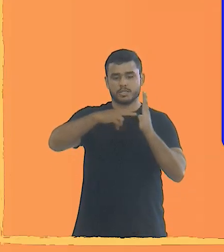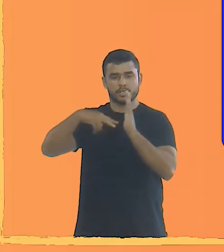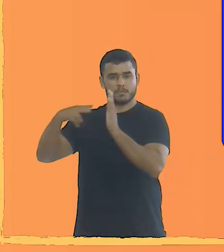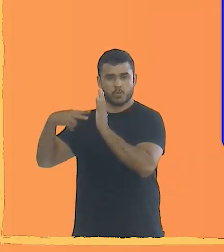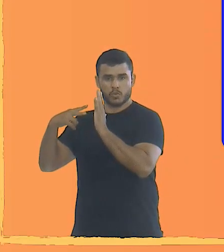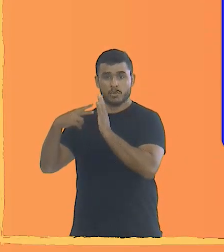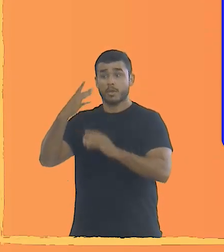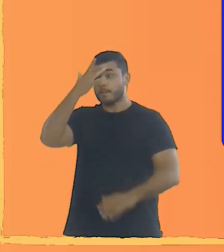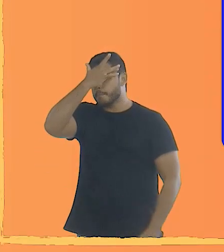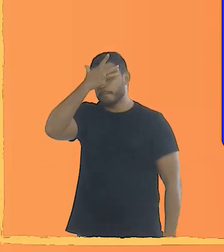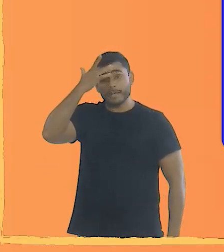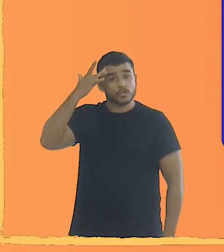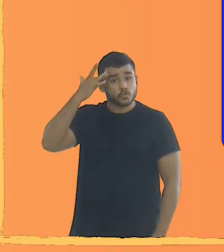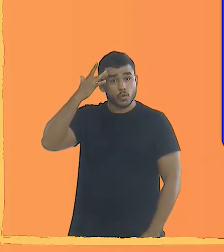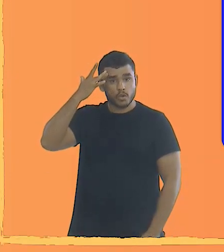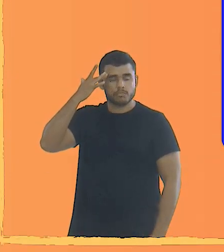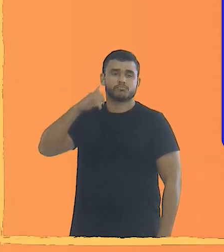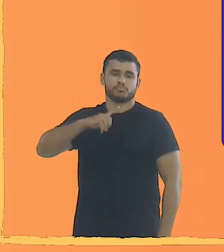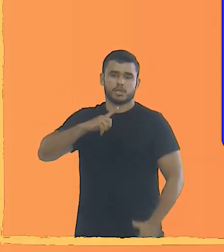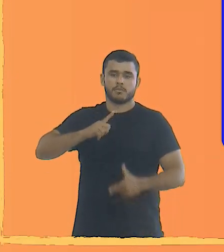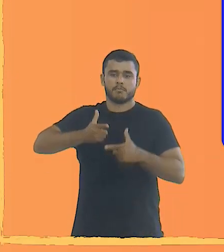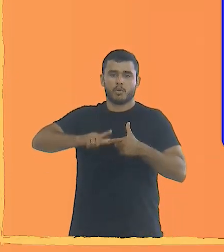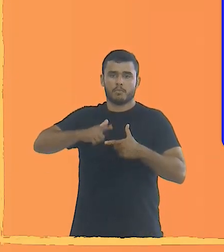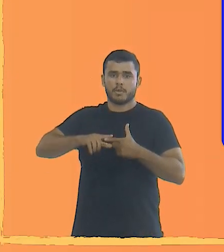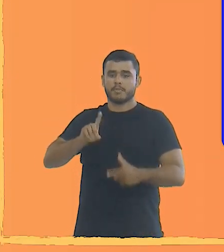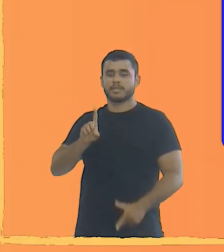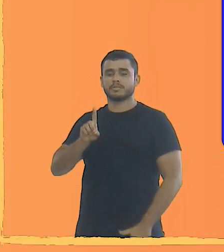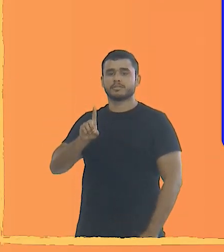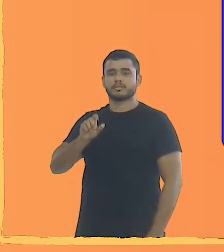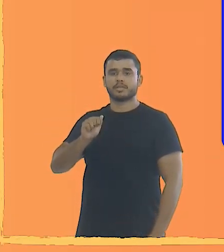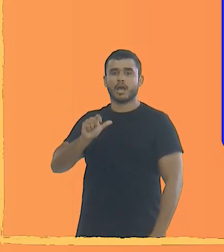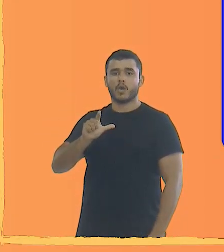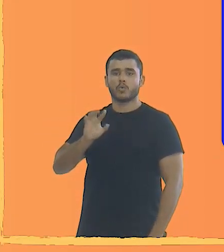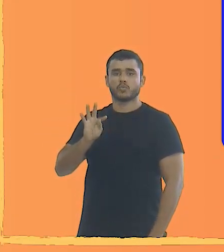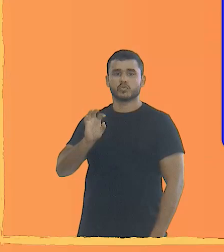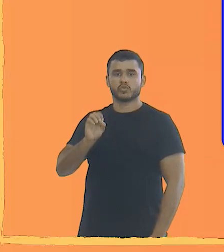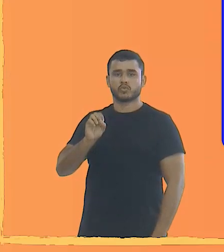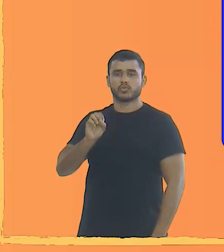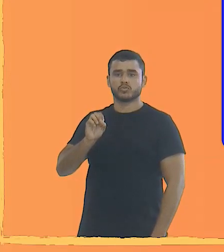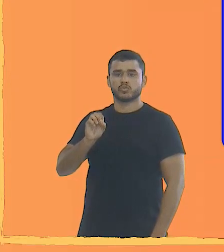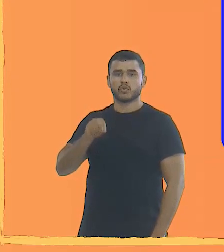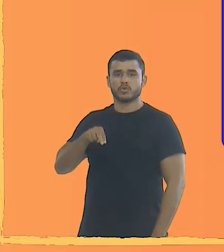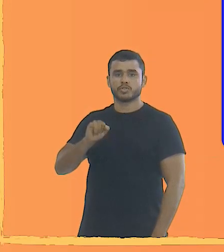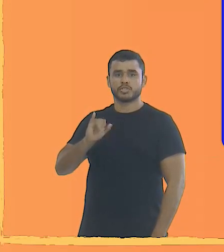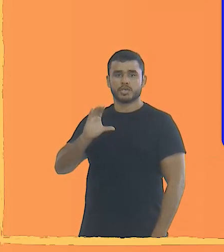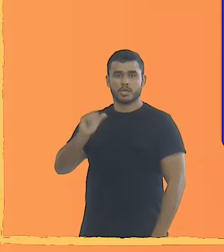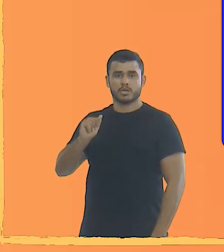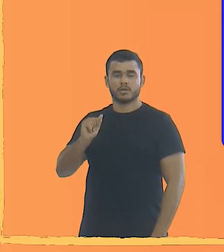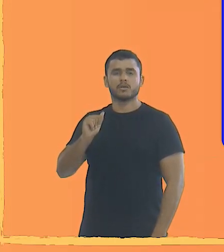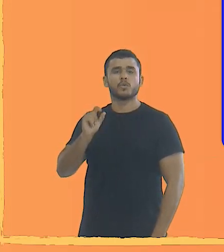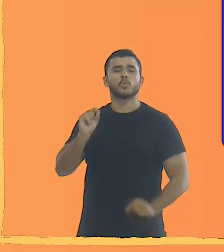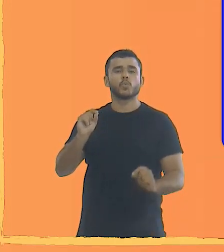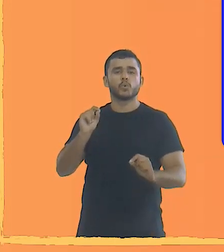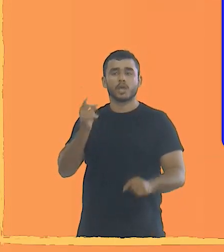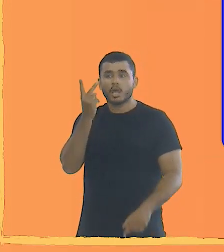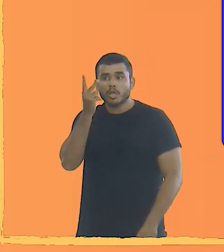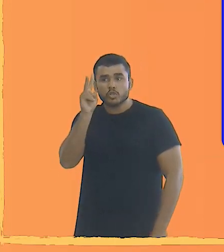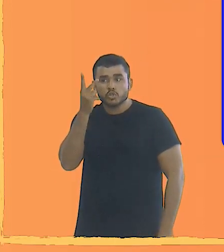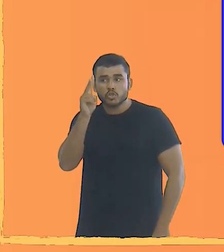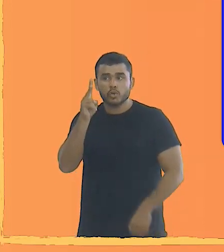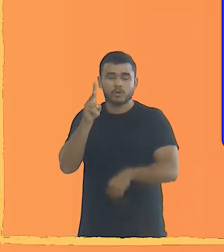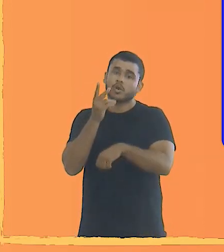vermelho. Essas são as cores primárias. Além disso, a justaposição de 2 desses